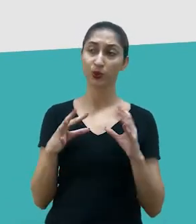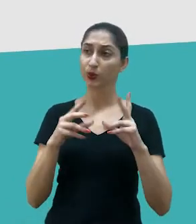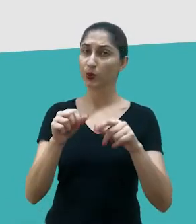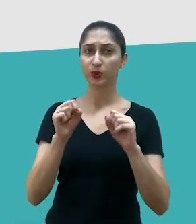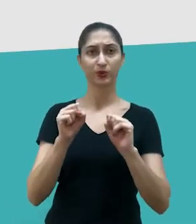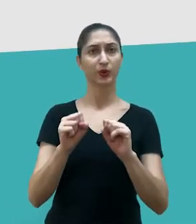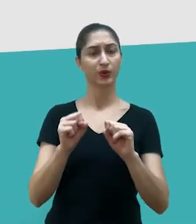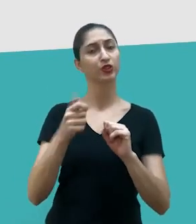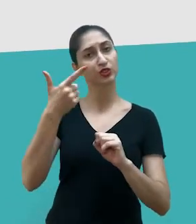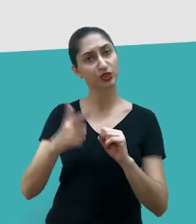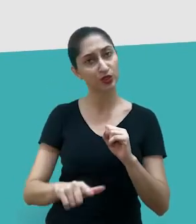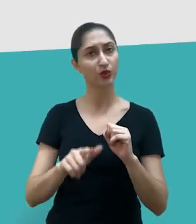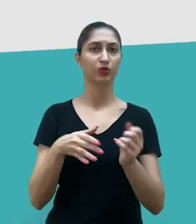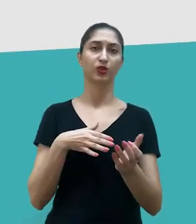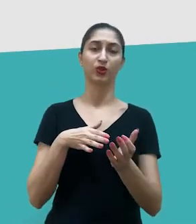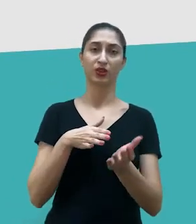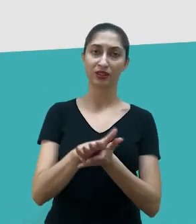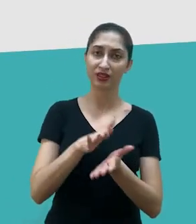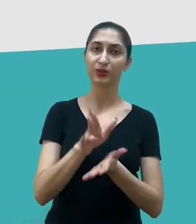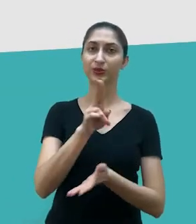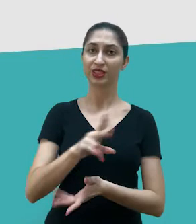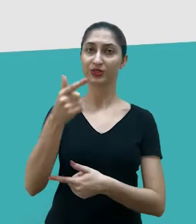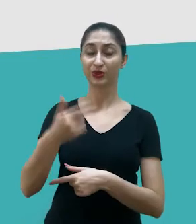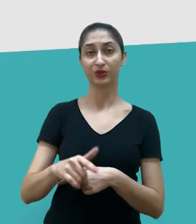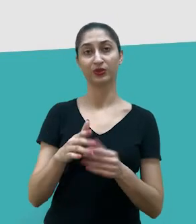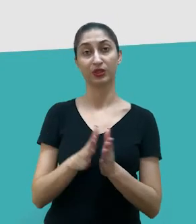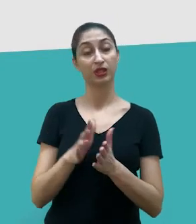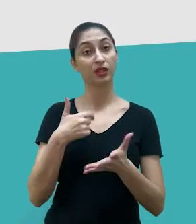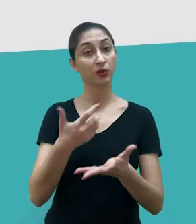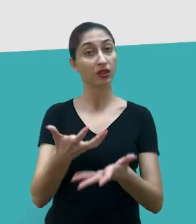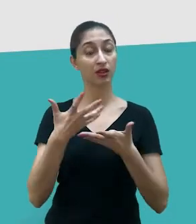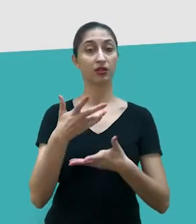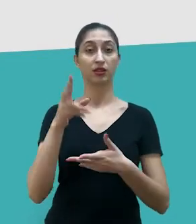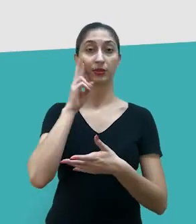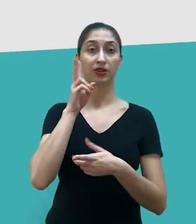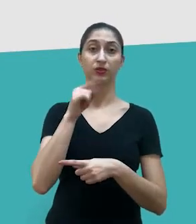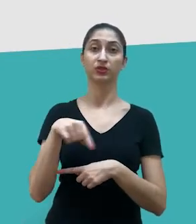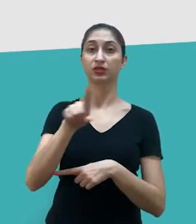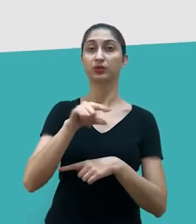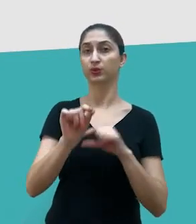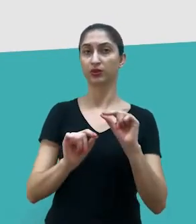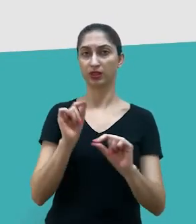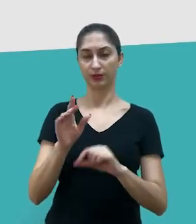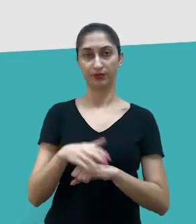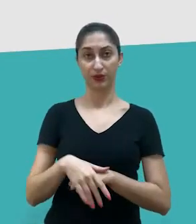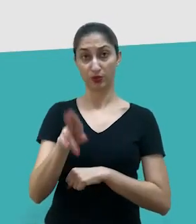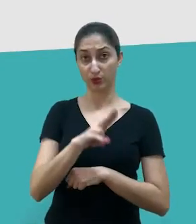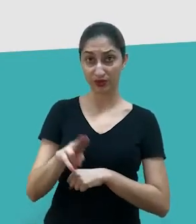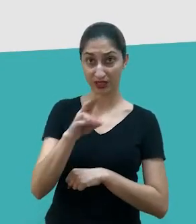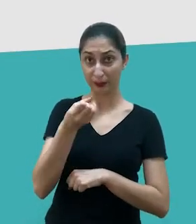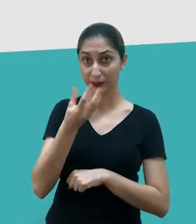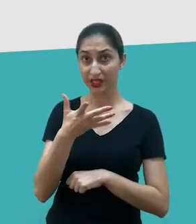para o ciclo de consumo. E aí eu gostaria de lembrar vocês: usar bem o que se